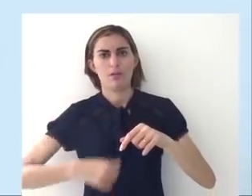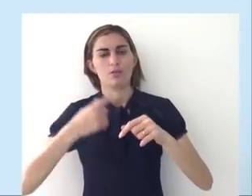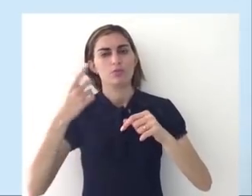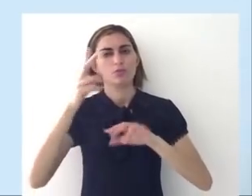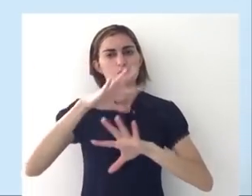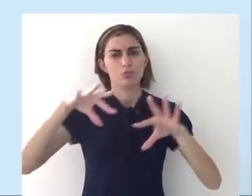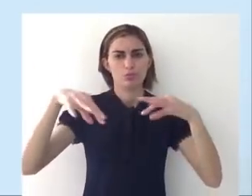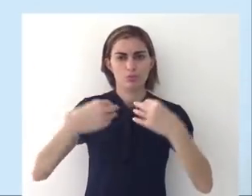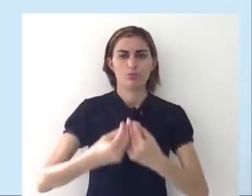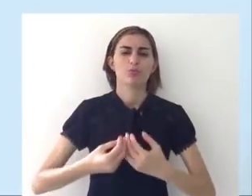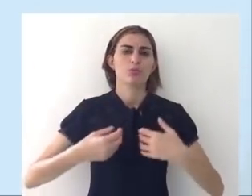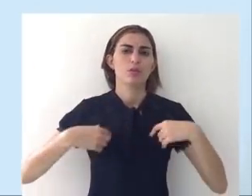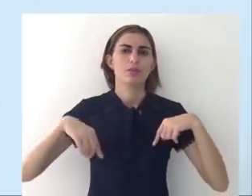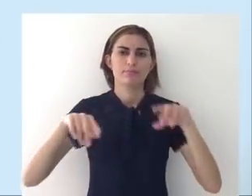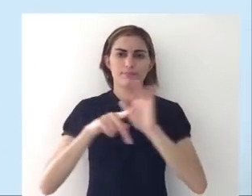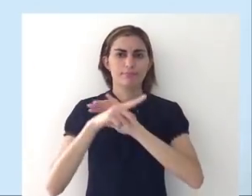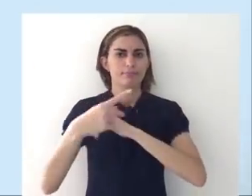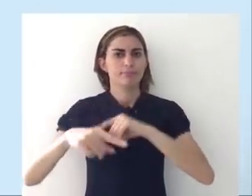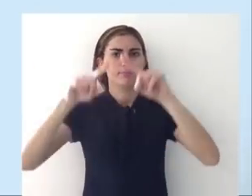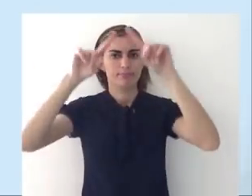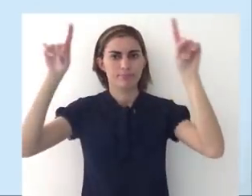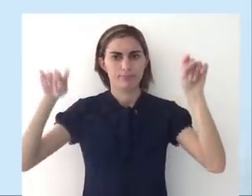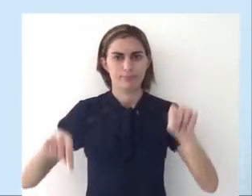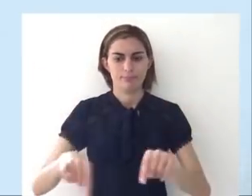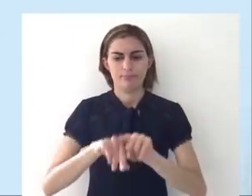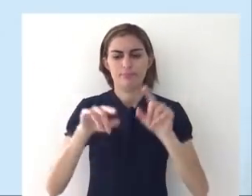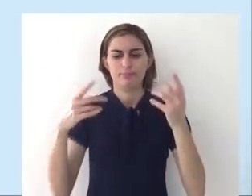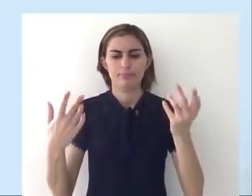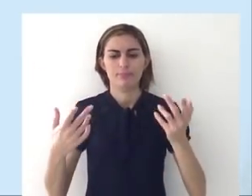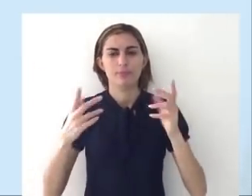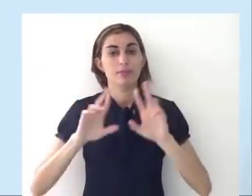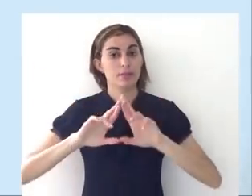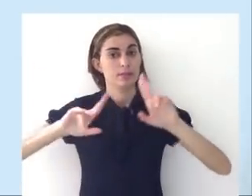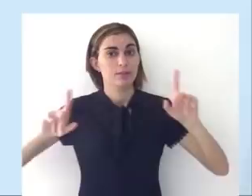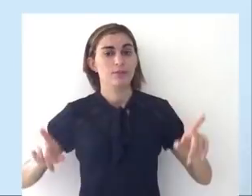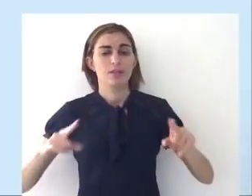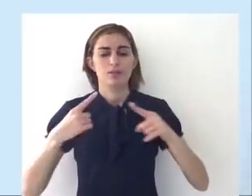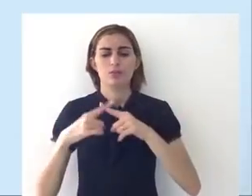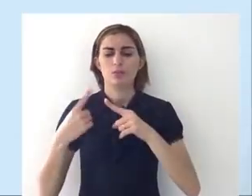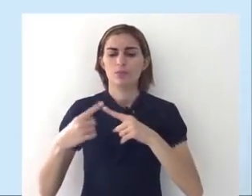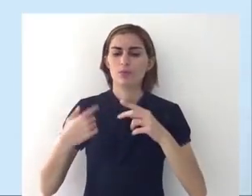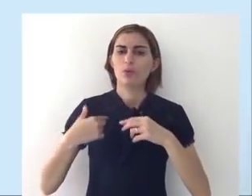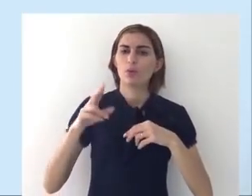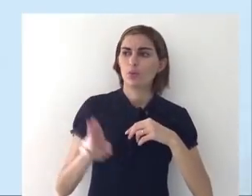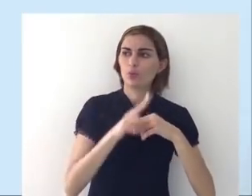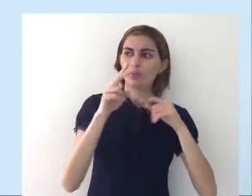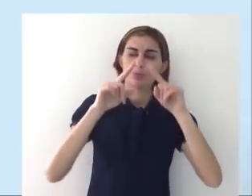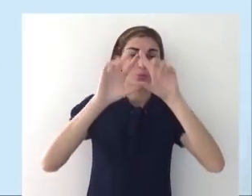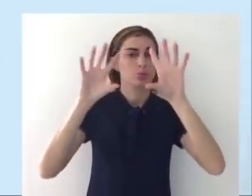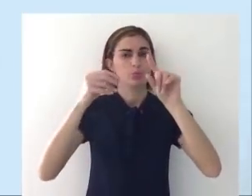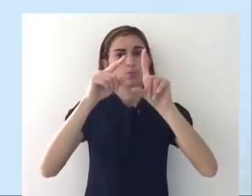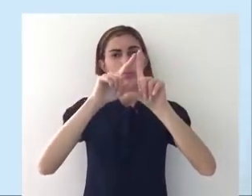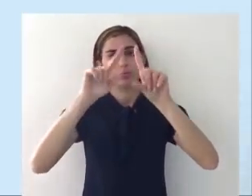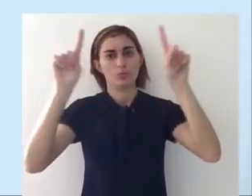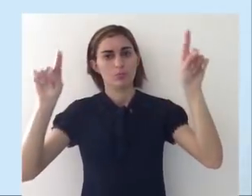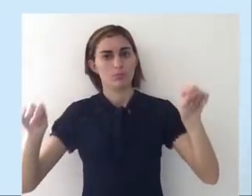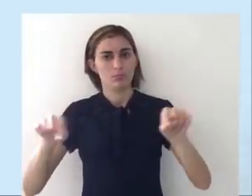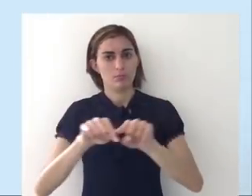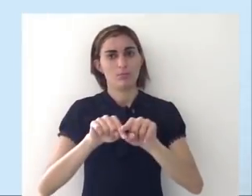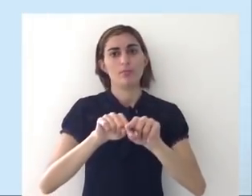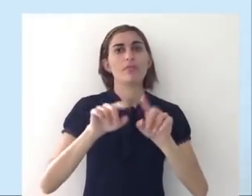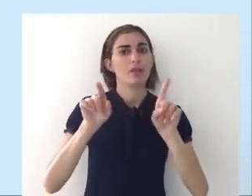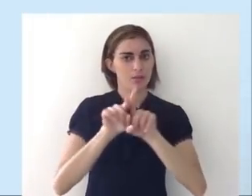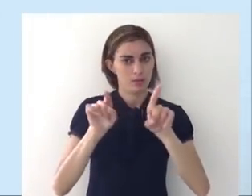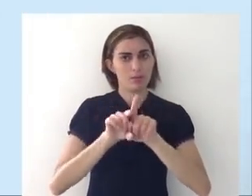paralelogramo, então todas as propriedades dos paralelogramos lá servem para o retângulo, tá bom? O retângulo ele se diferencia porque os ângulos dele são